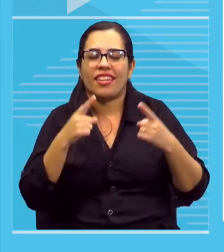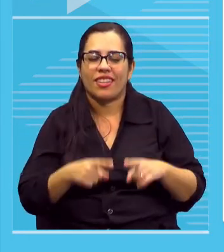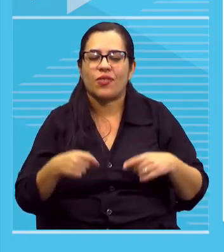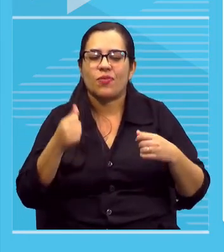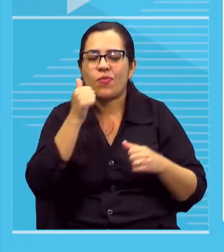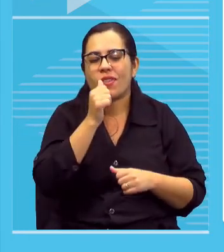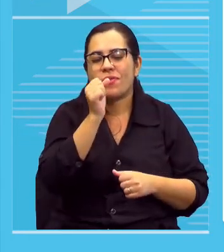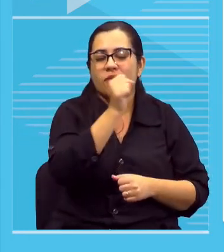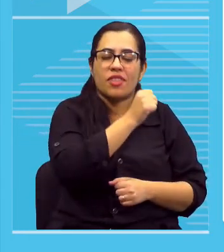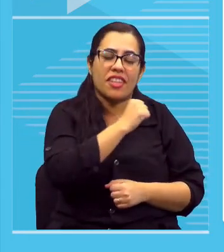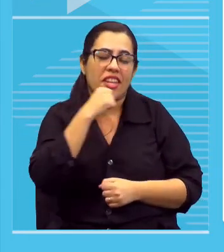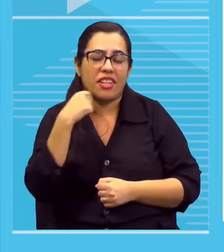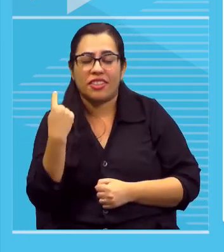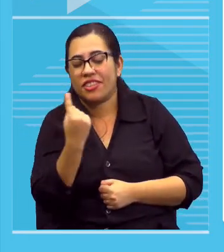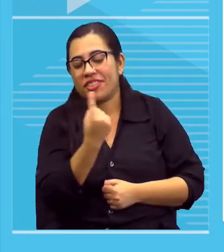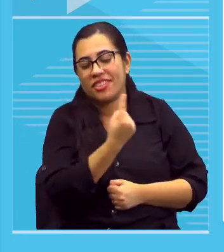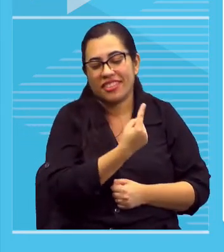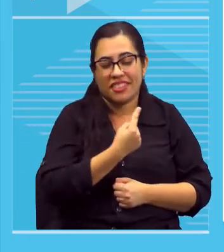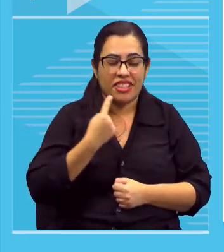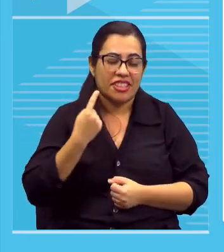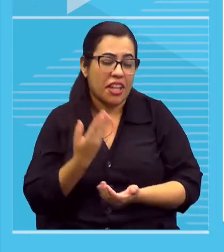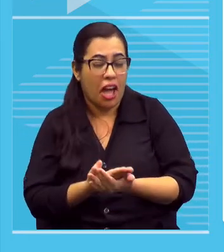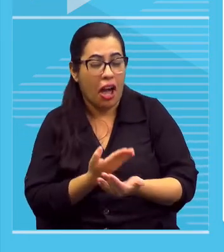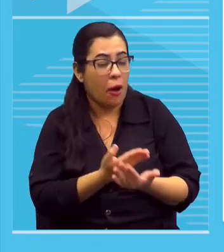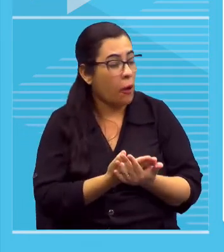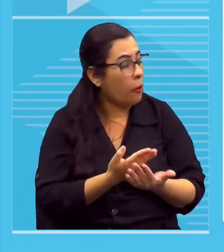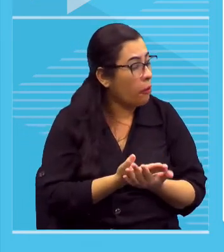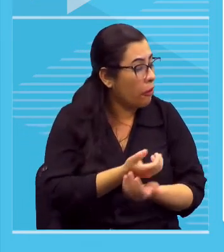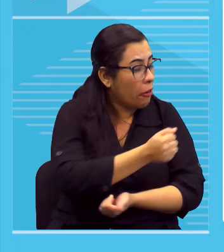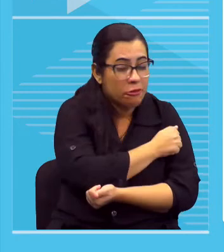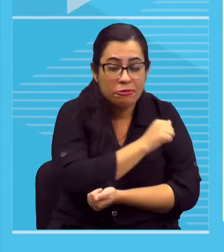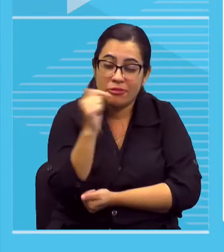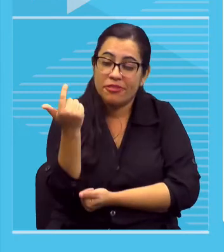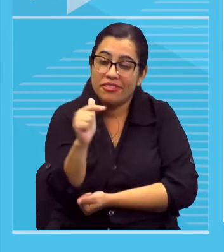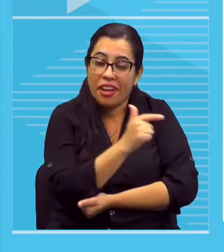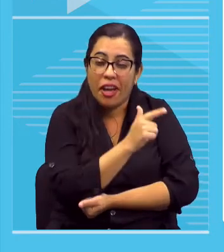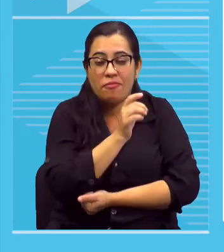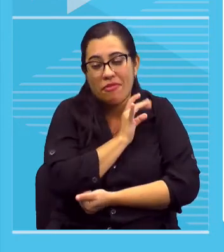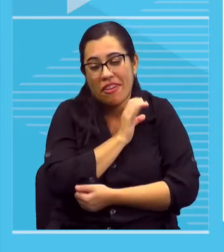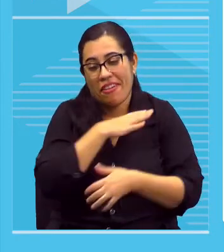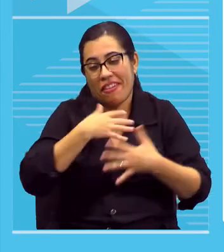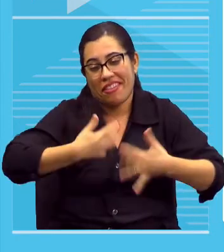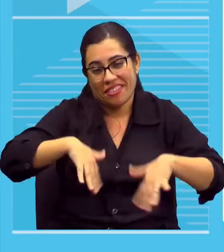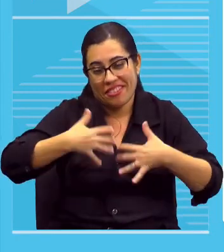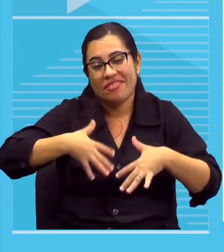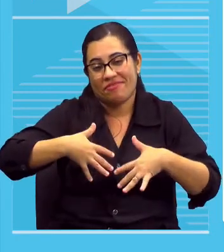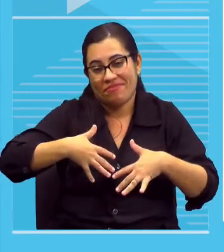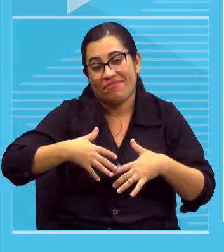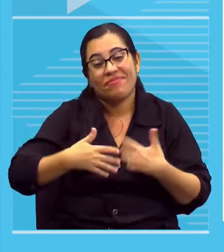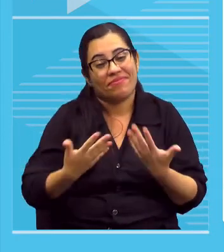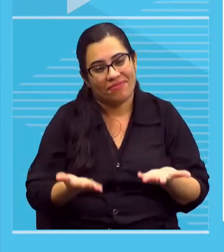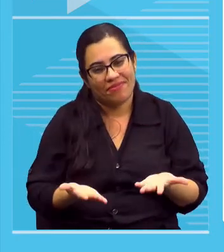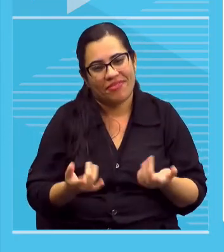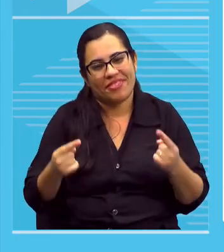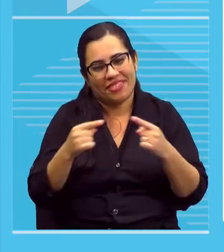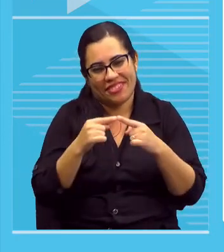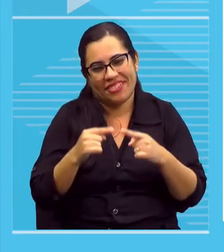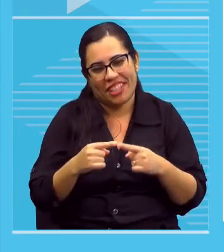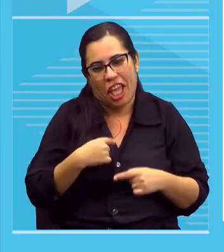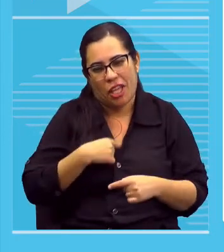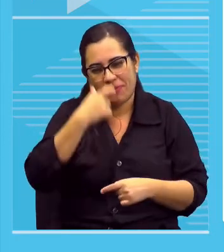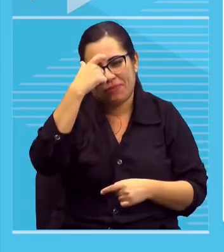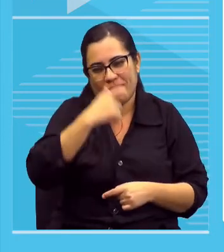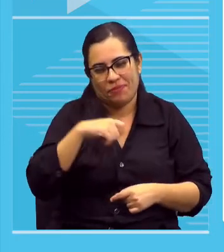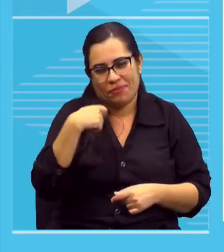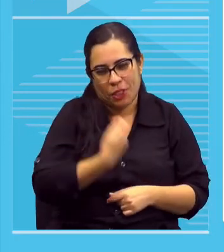só eu tenho medo de uma aula sem alunos têm O que representa agora essa